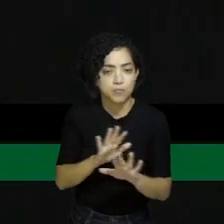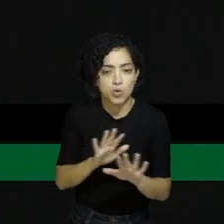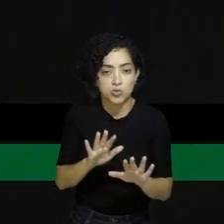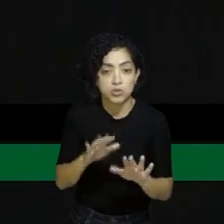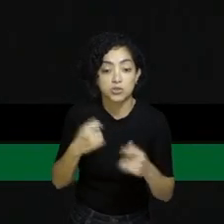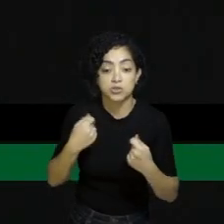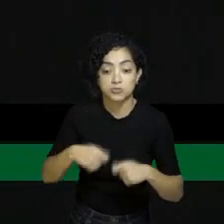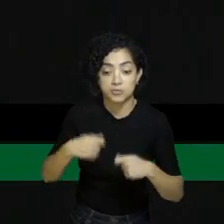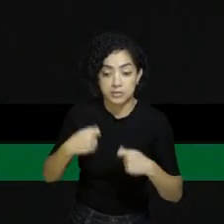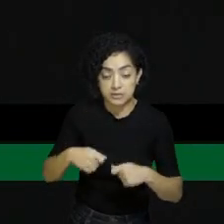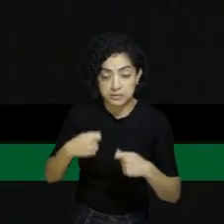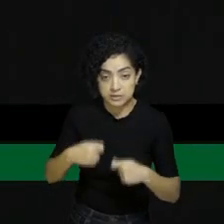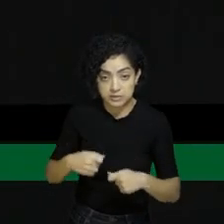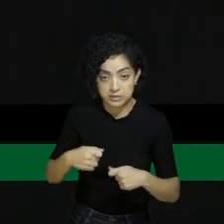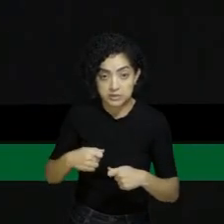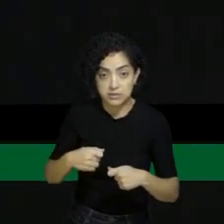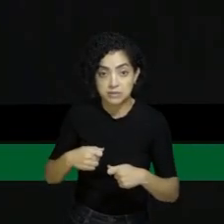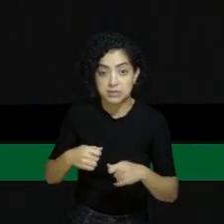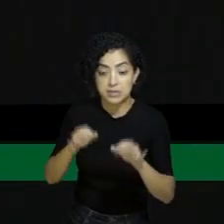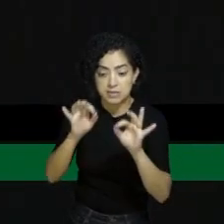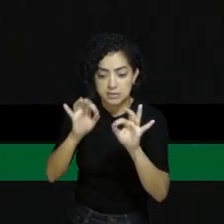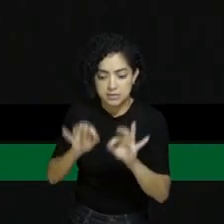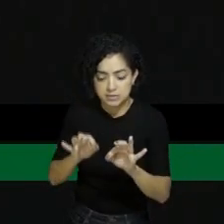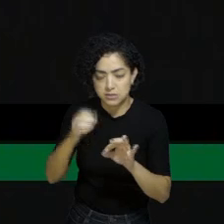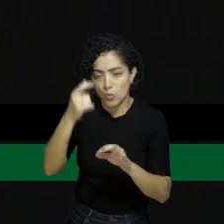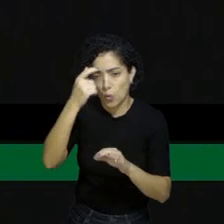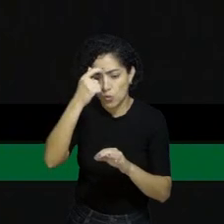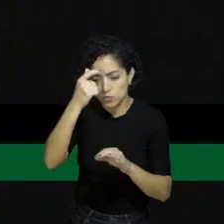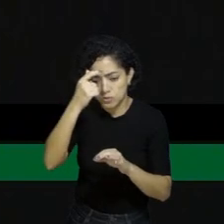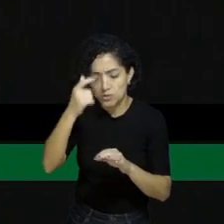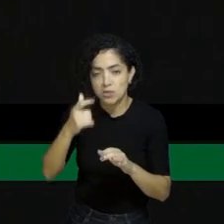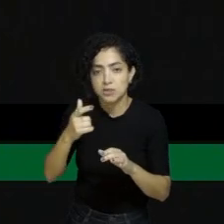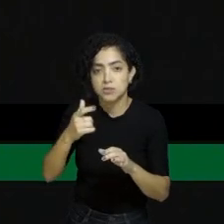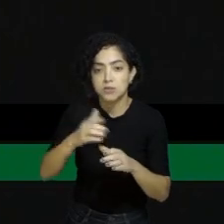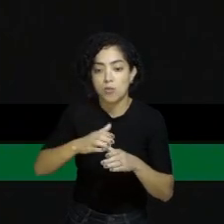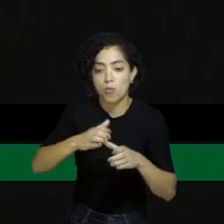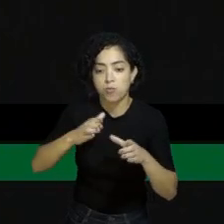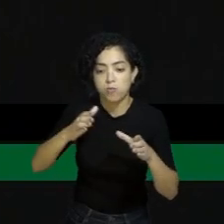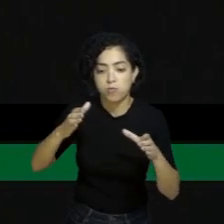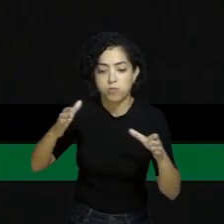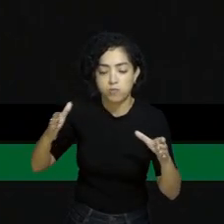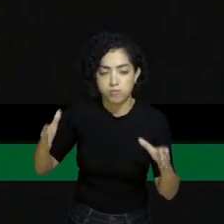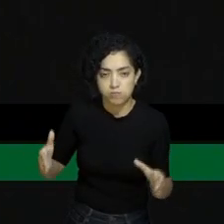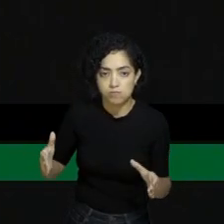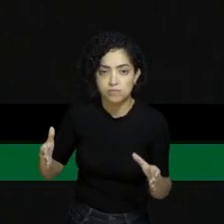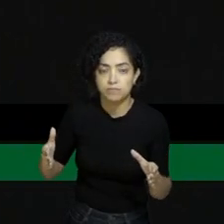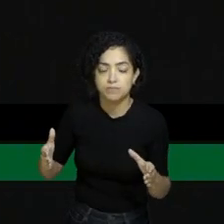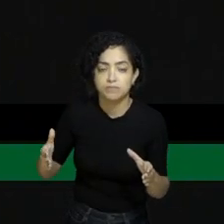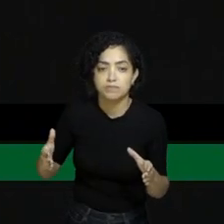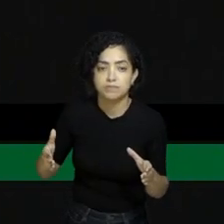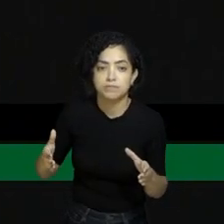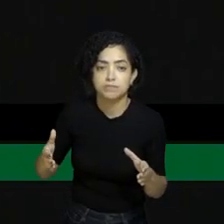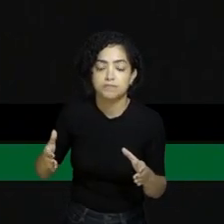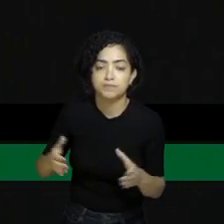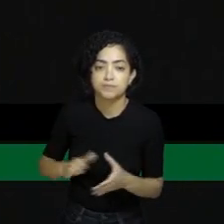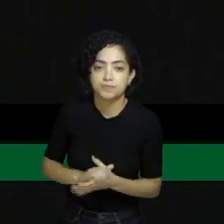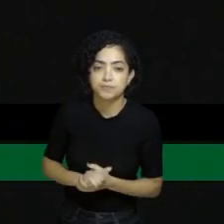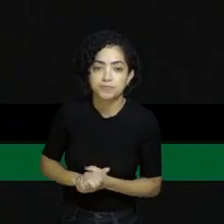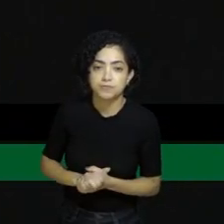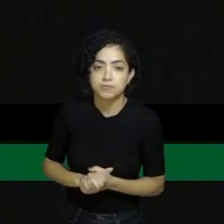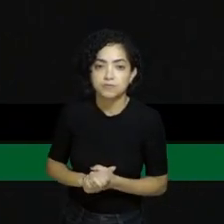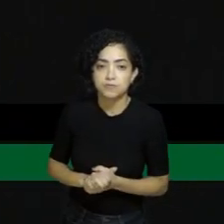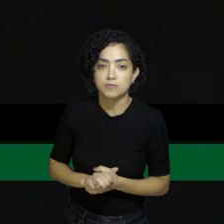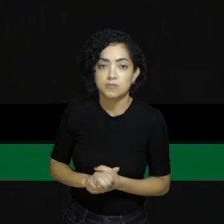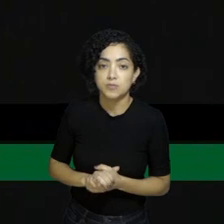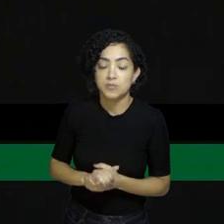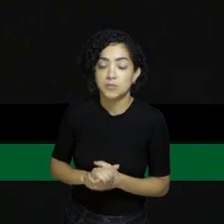que termos plena ciência do tamanho que é o parlamento catarinense. E não